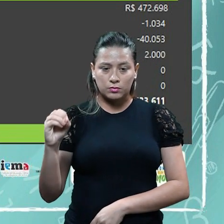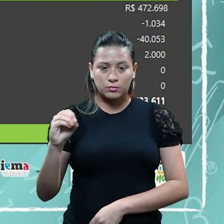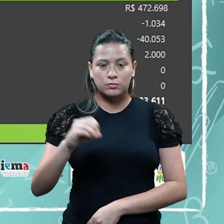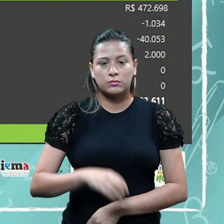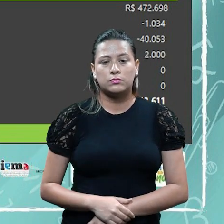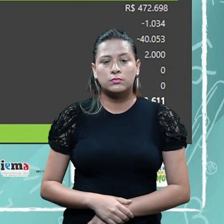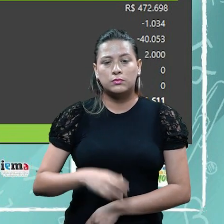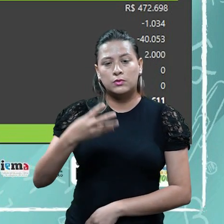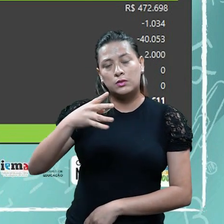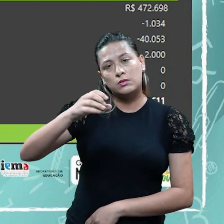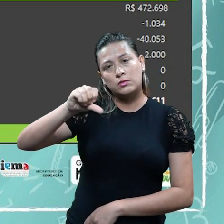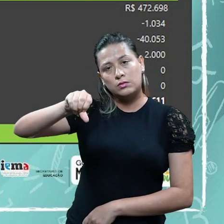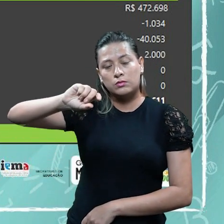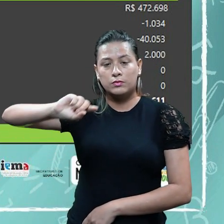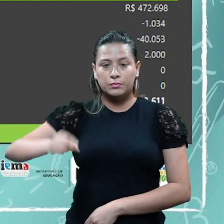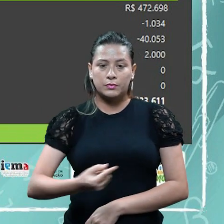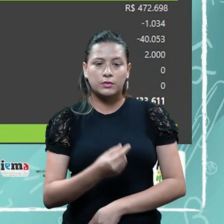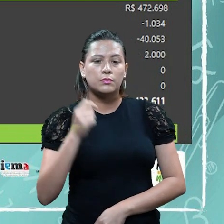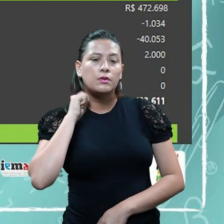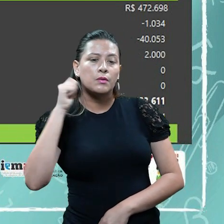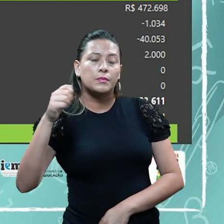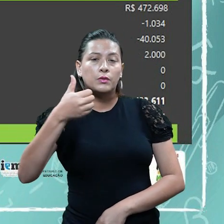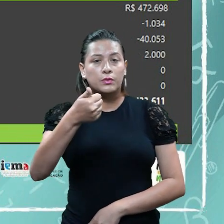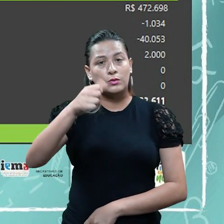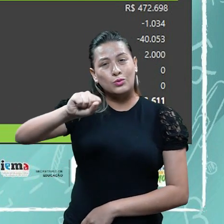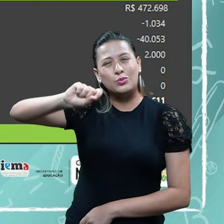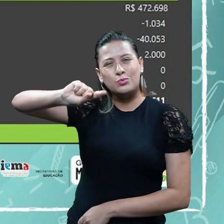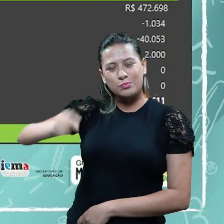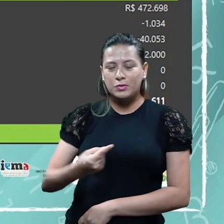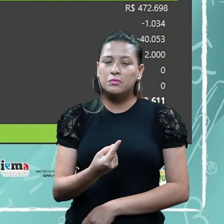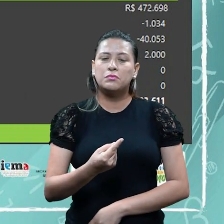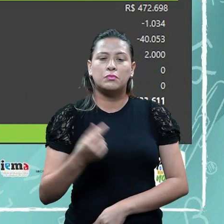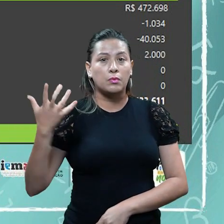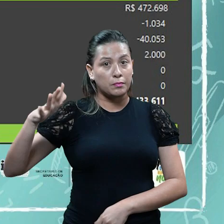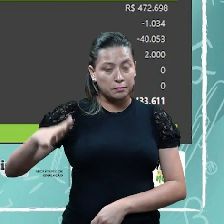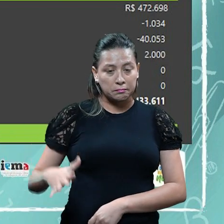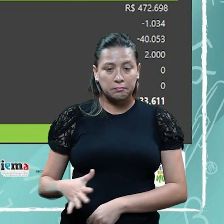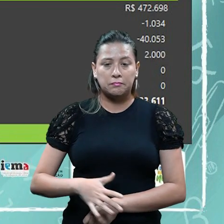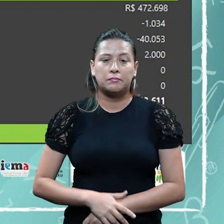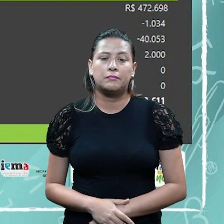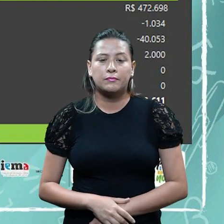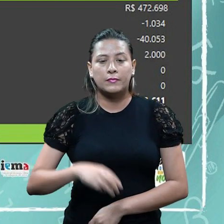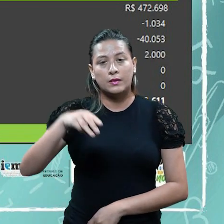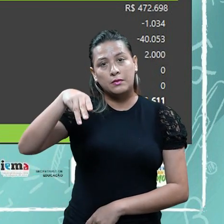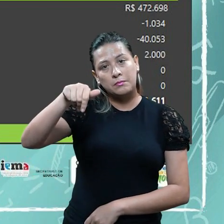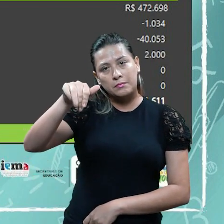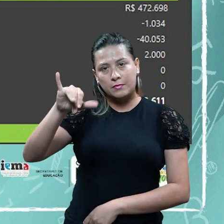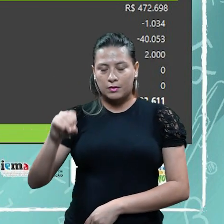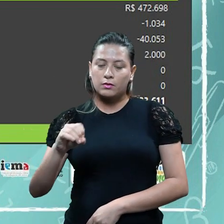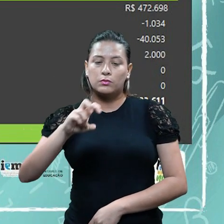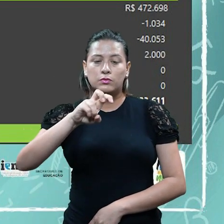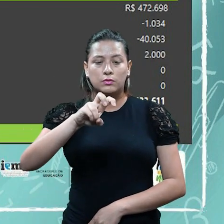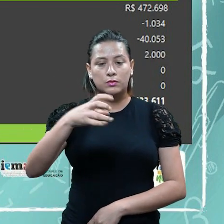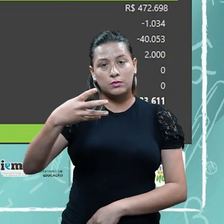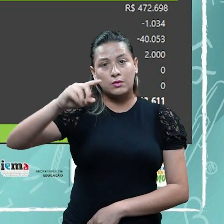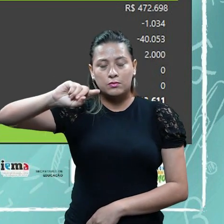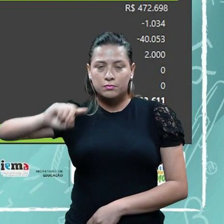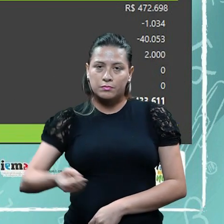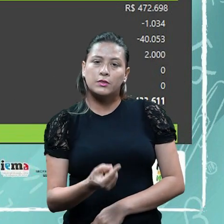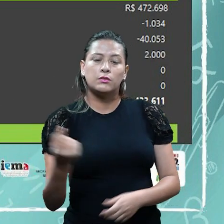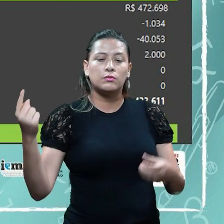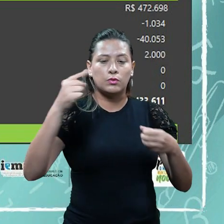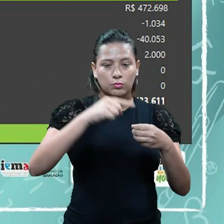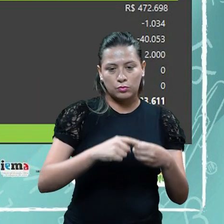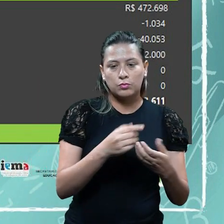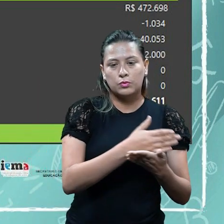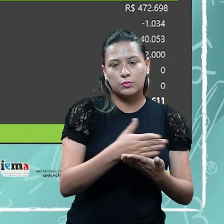bastante, certo? Em maio, 54 mil, voltou para o patamar do começo, 60 mil, e aqui em